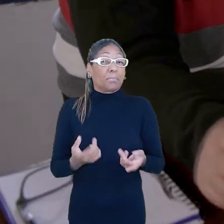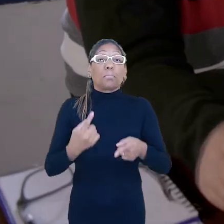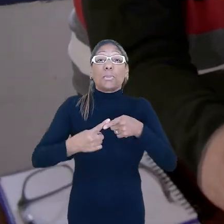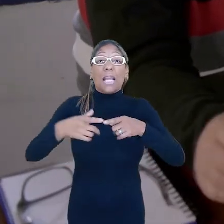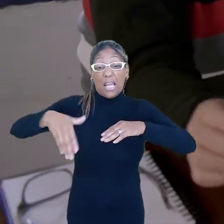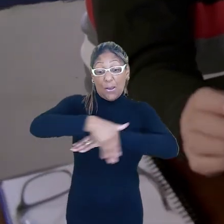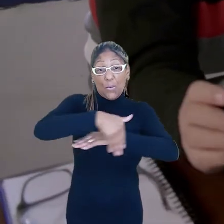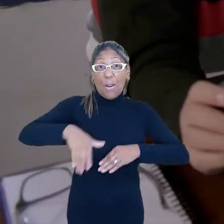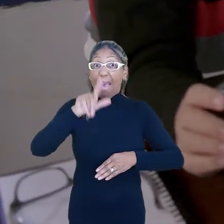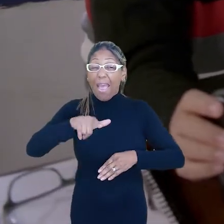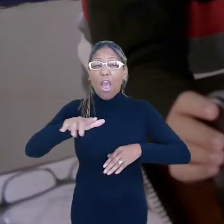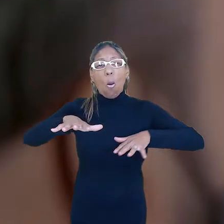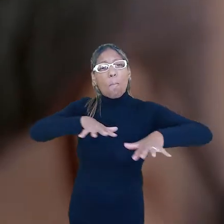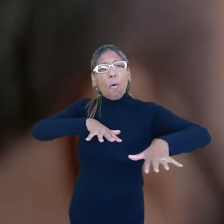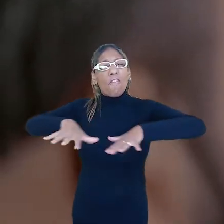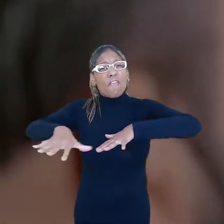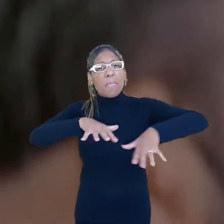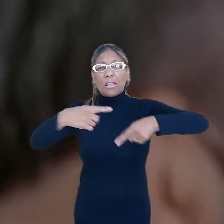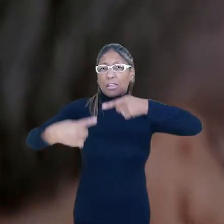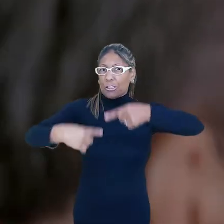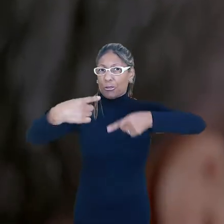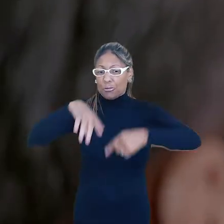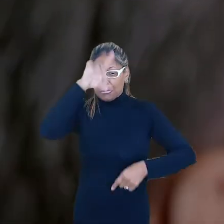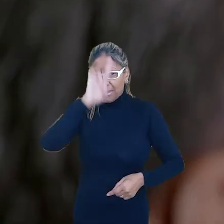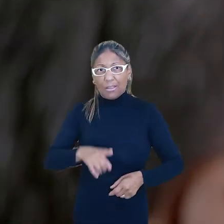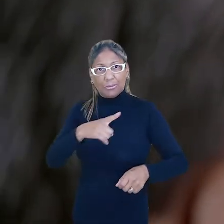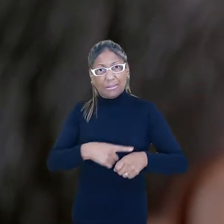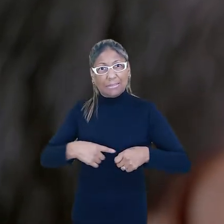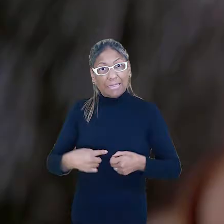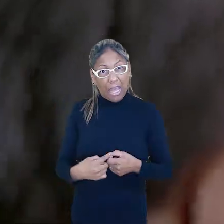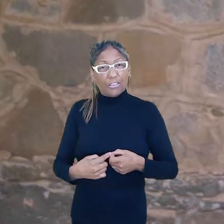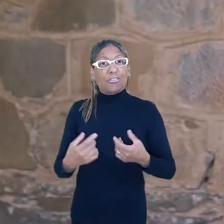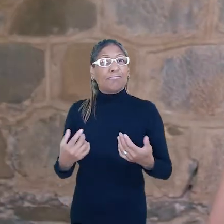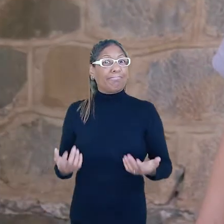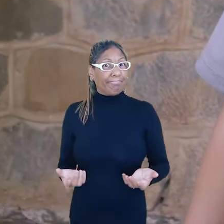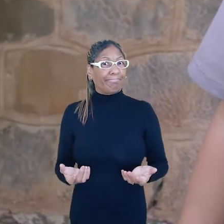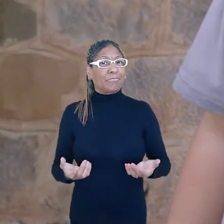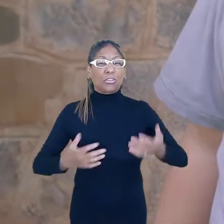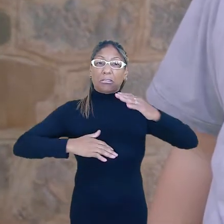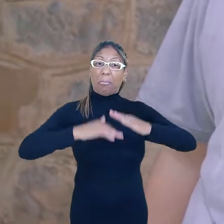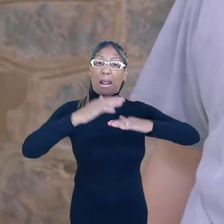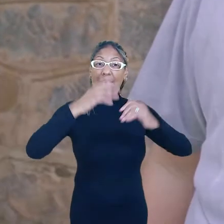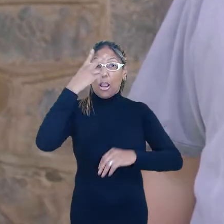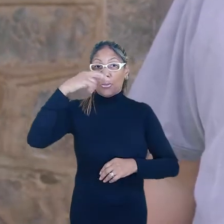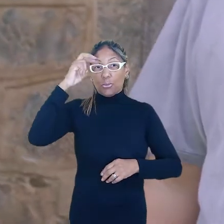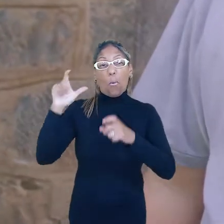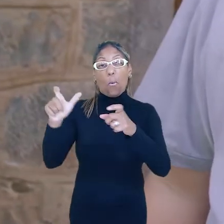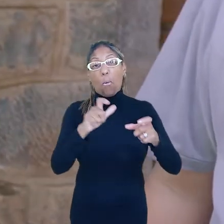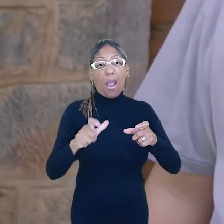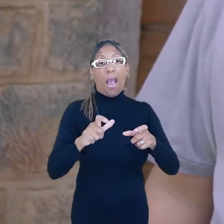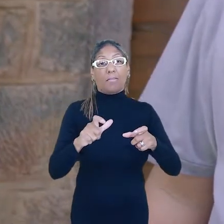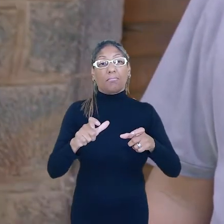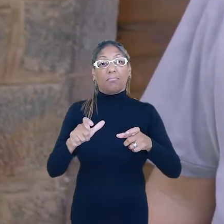mesa. The Rua é um movimento que busca discutir o direito à cidade através de ações culturais